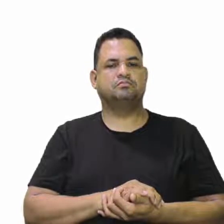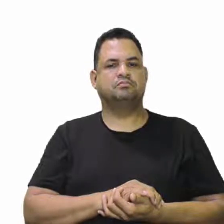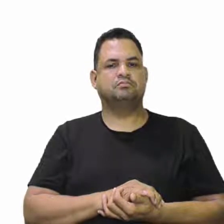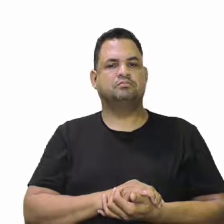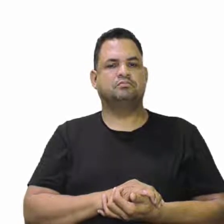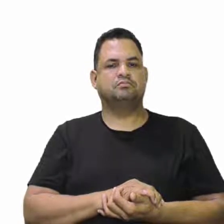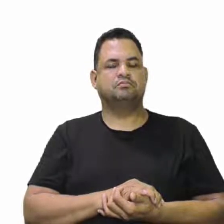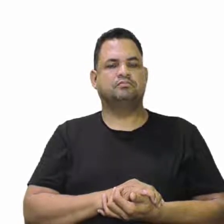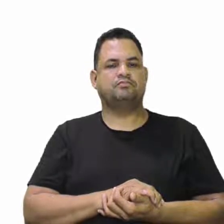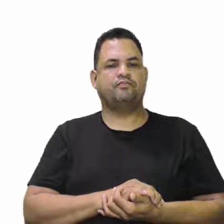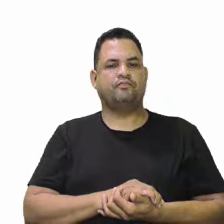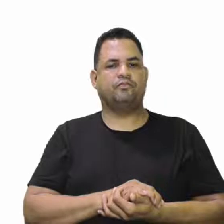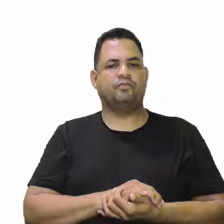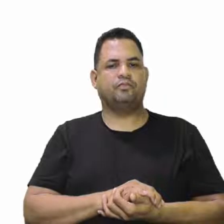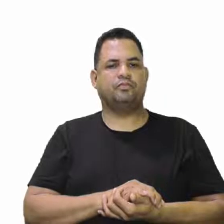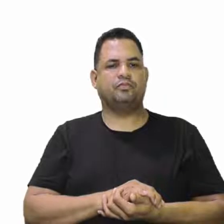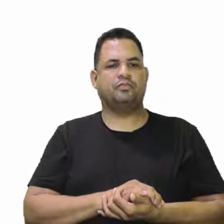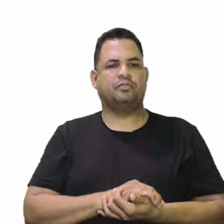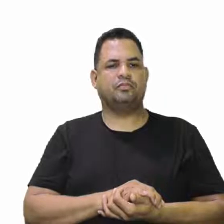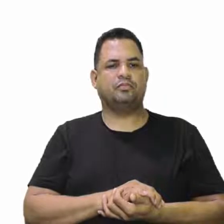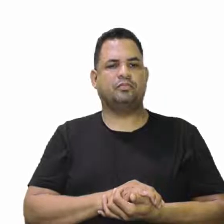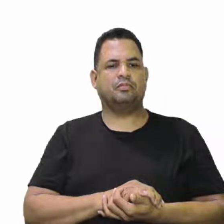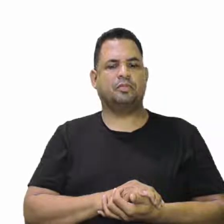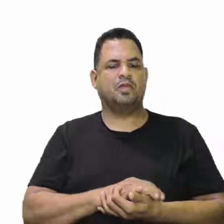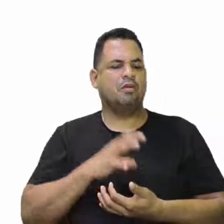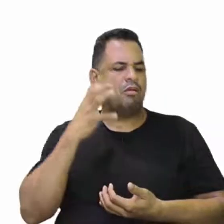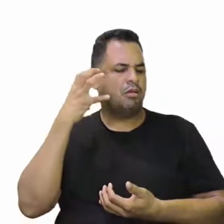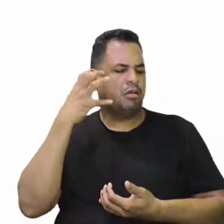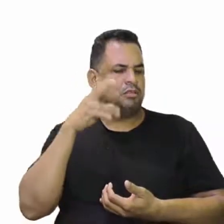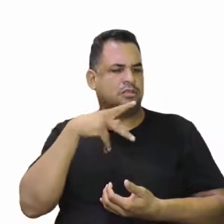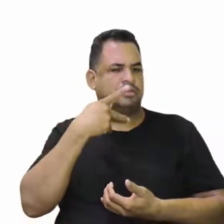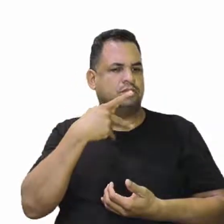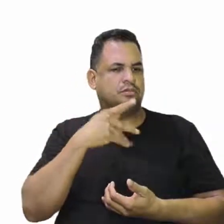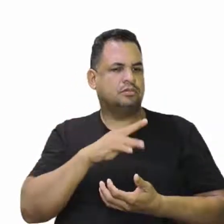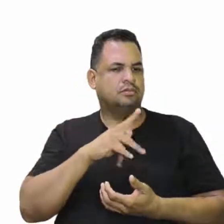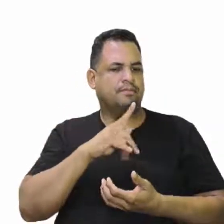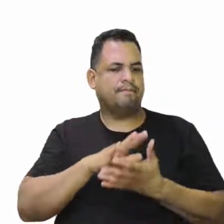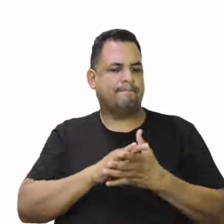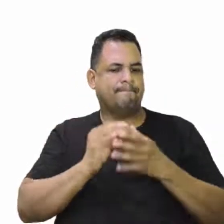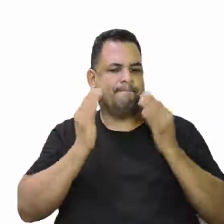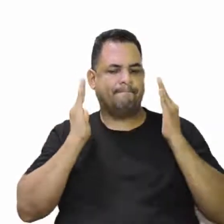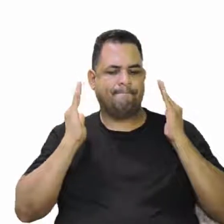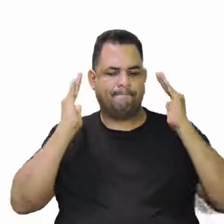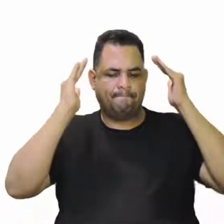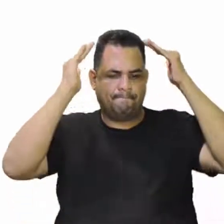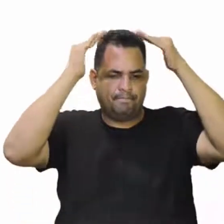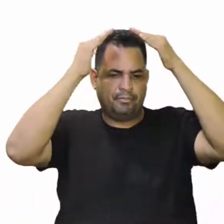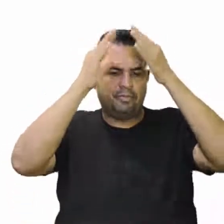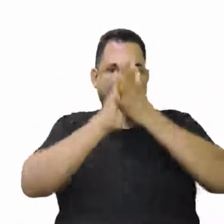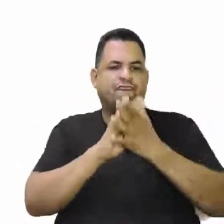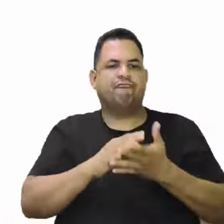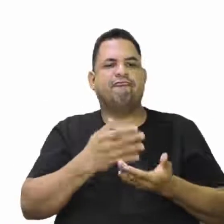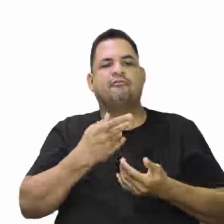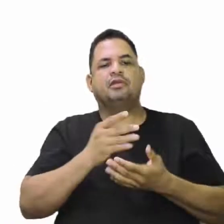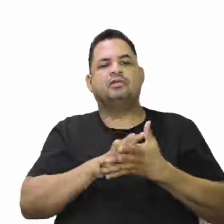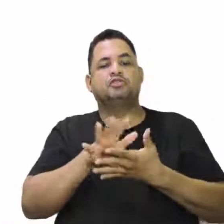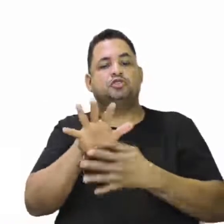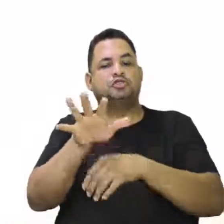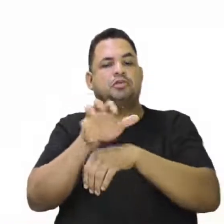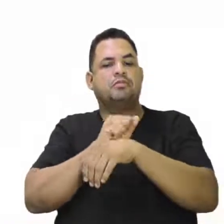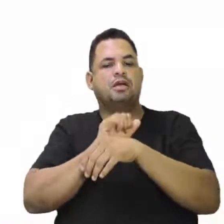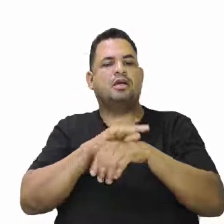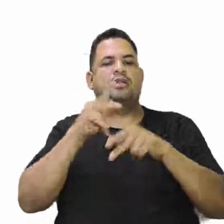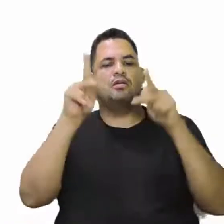como sempre, não? Então, o rádio está falando. O Papa fez um novo chamado à paz. E a Mafalda,